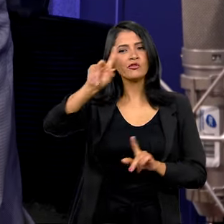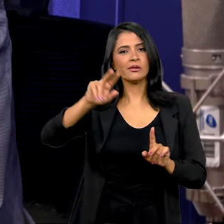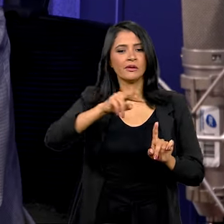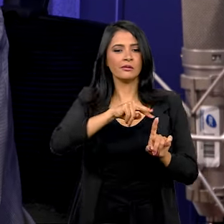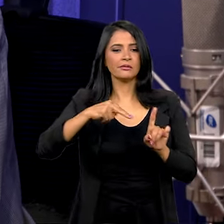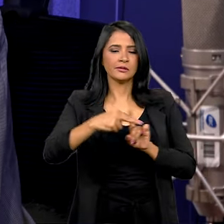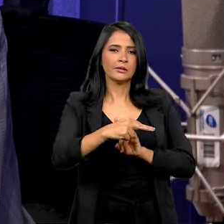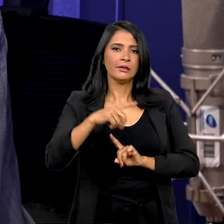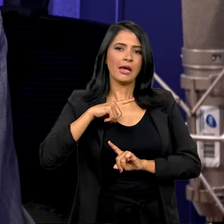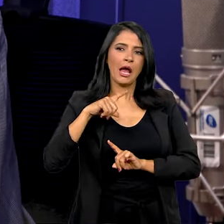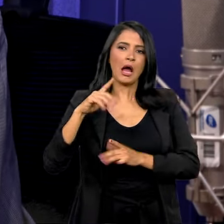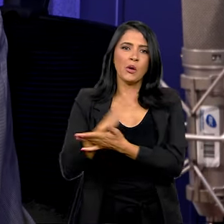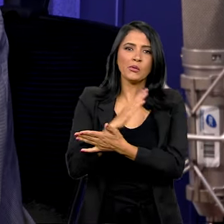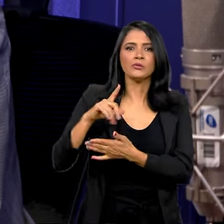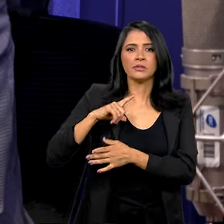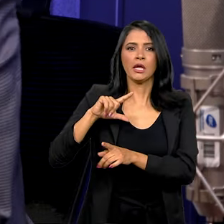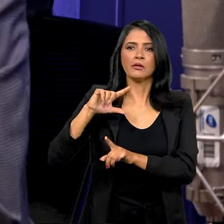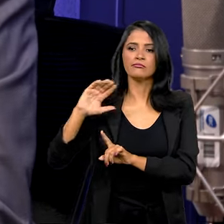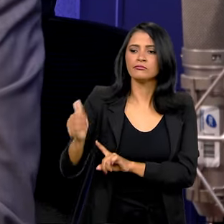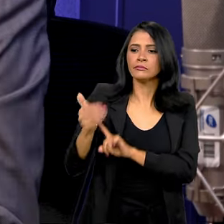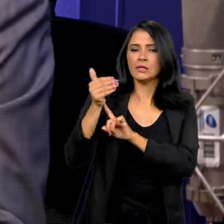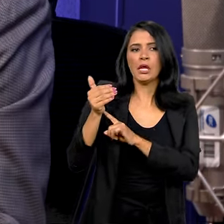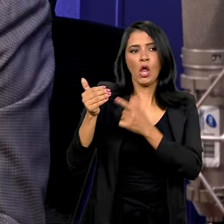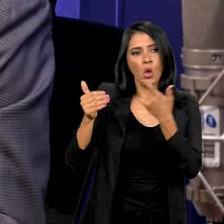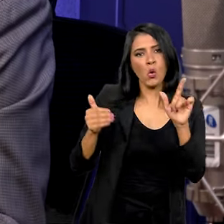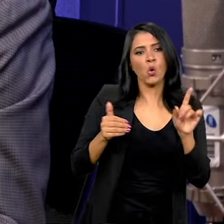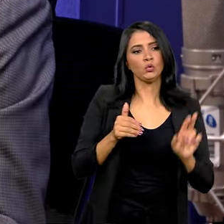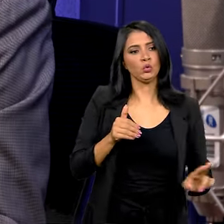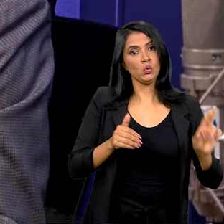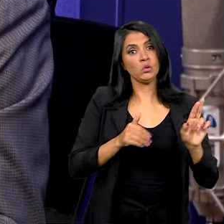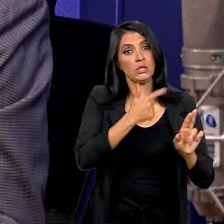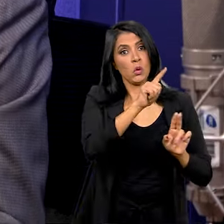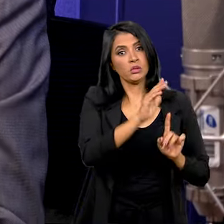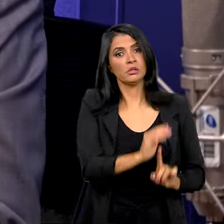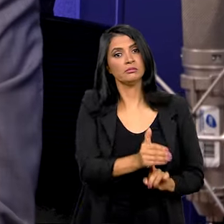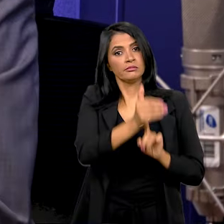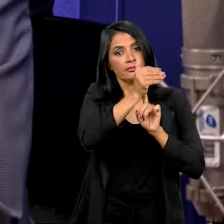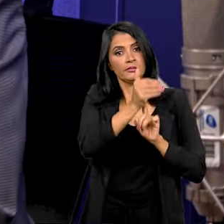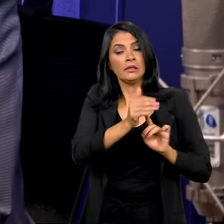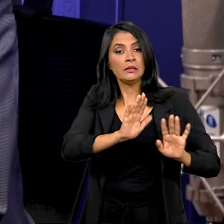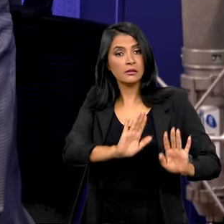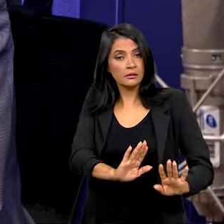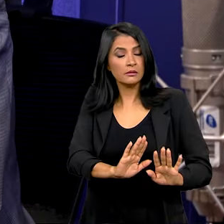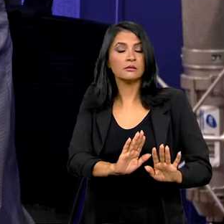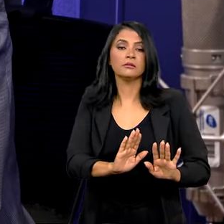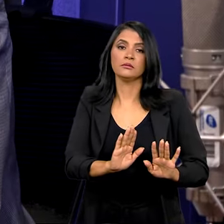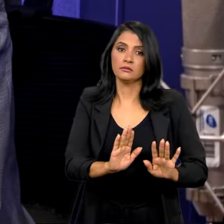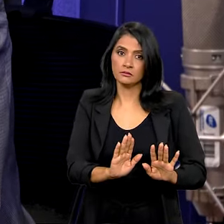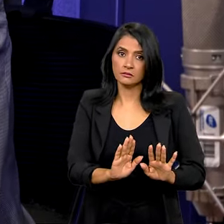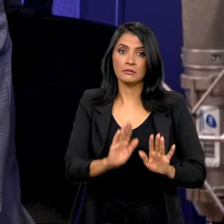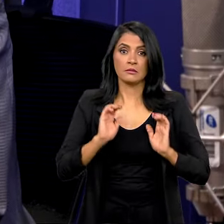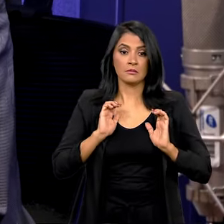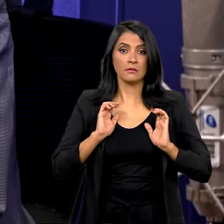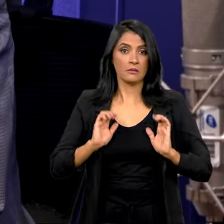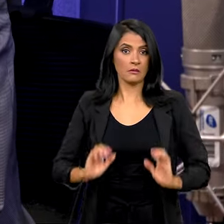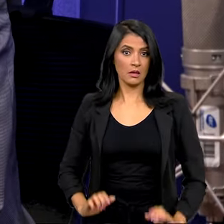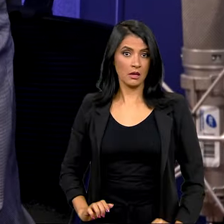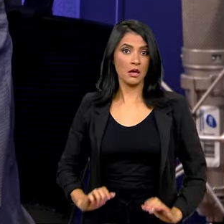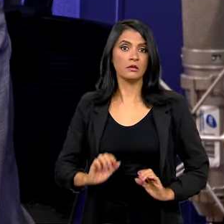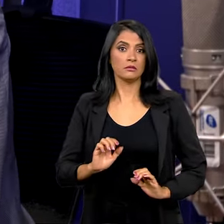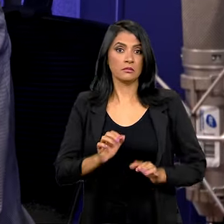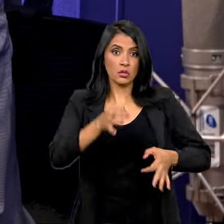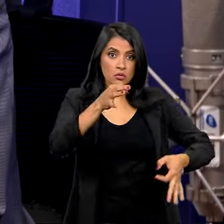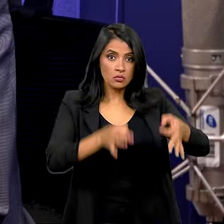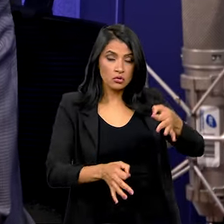porque há detentores de determinadas tecnologias e há usuários de determinadas tecnologias então o o a ética